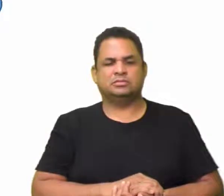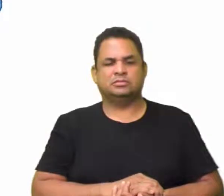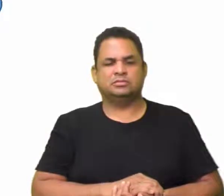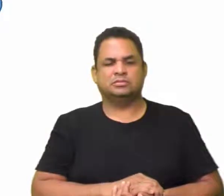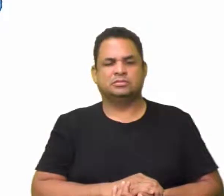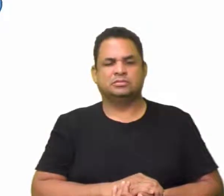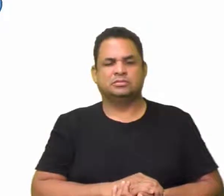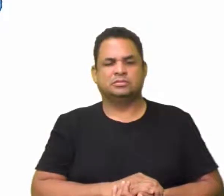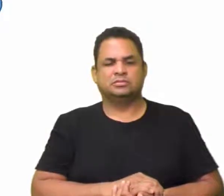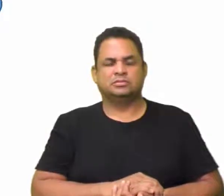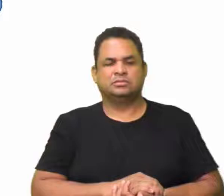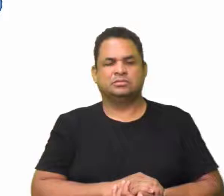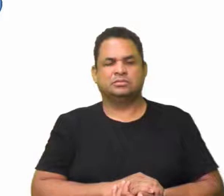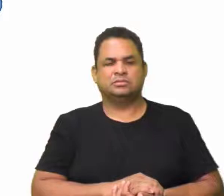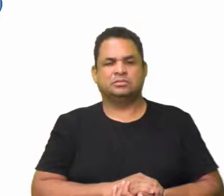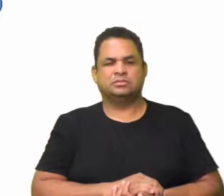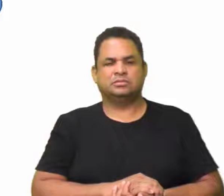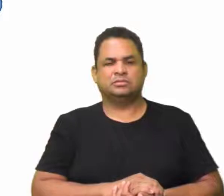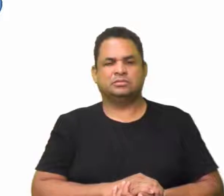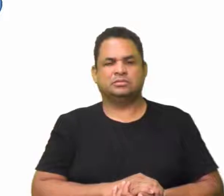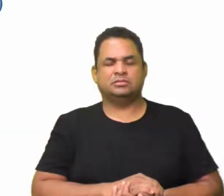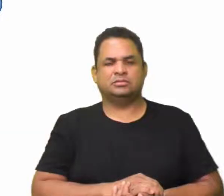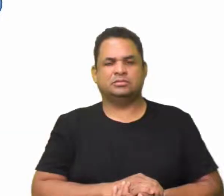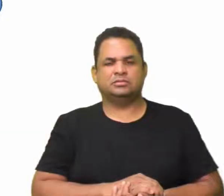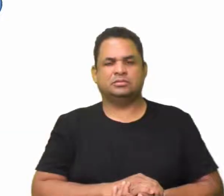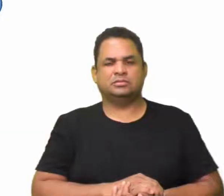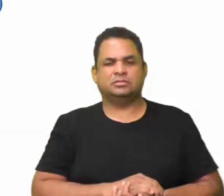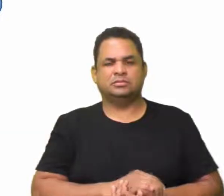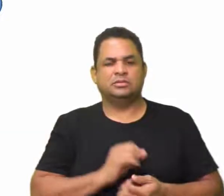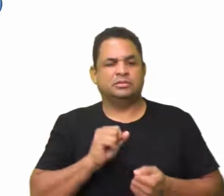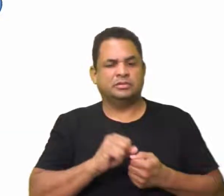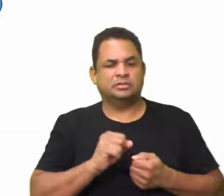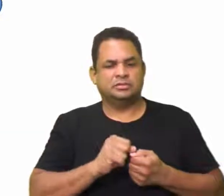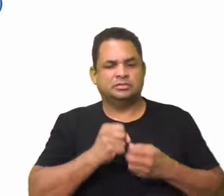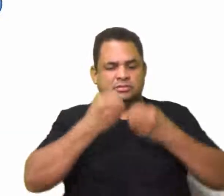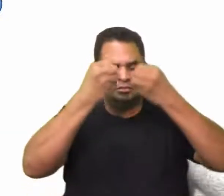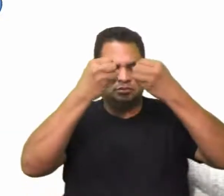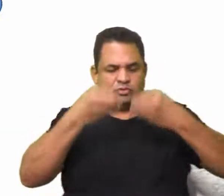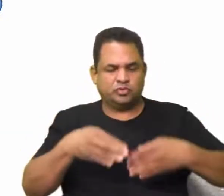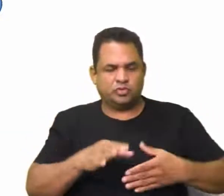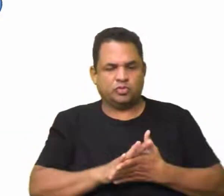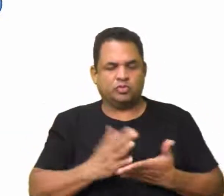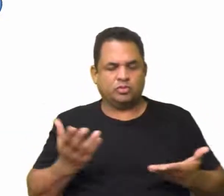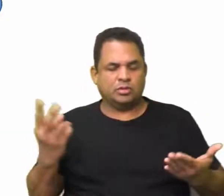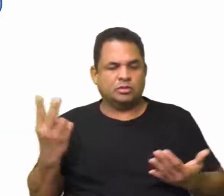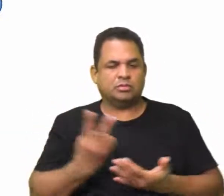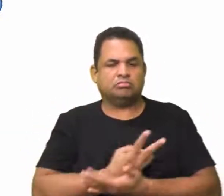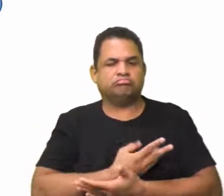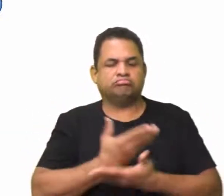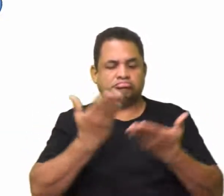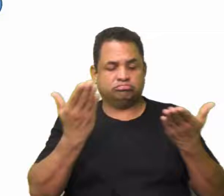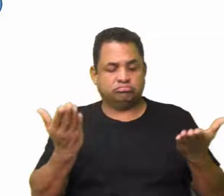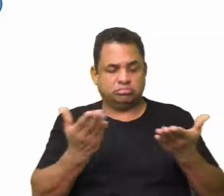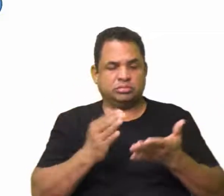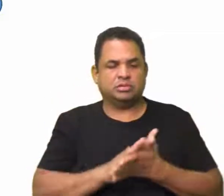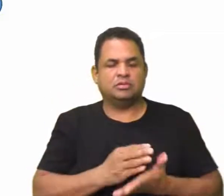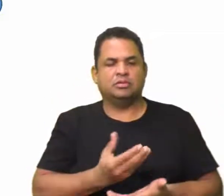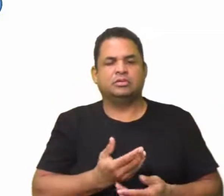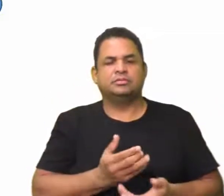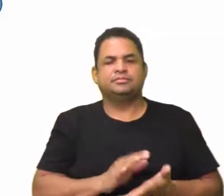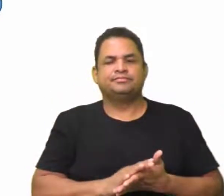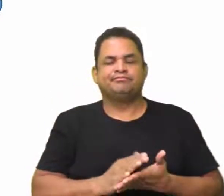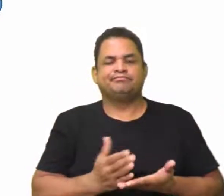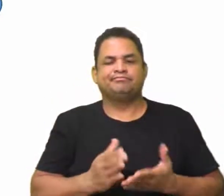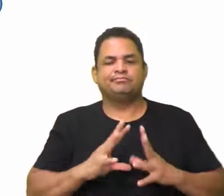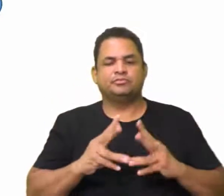Pronto. Olha bem. Lembra que não vai fazer o processo, vai só explicar como funciona nesse momento. Isso. Não se todo